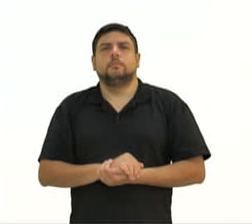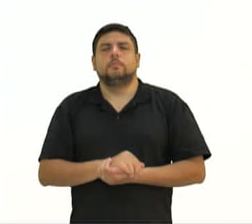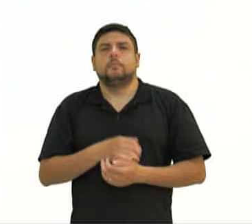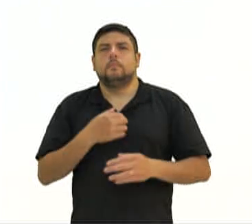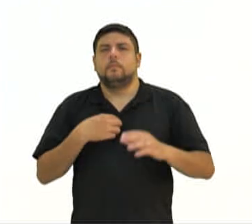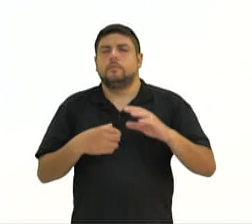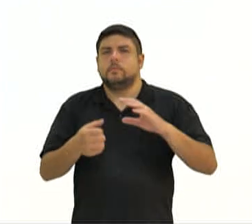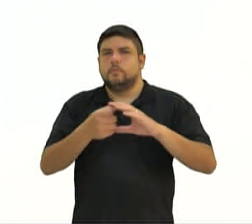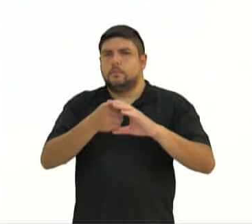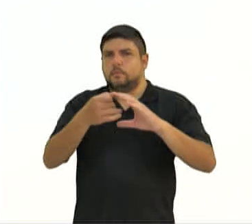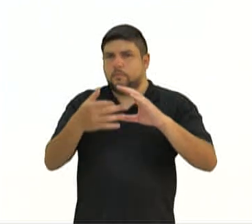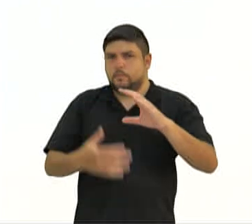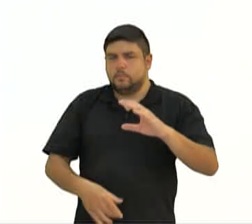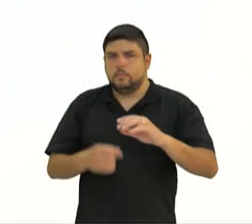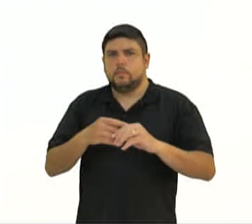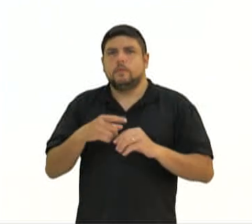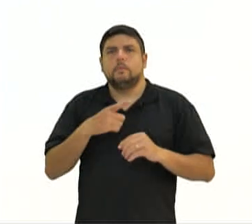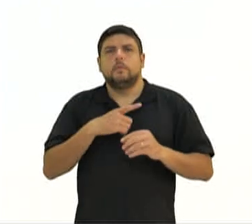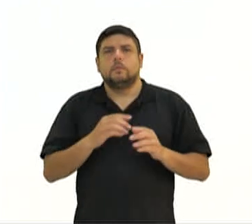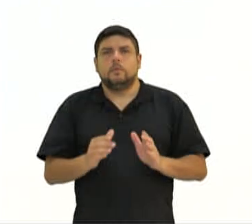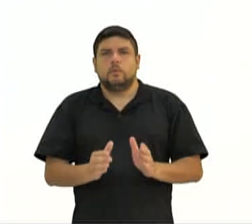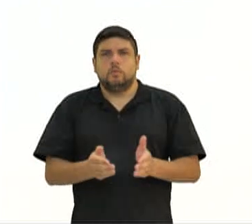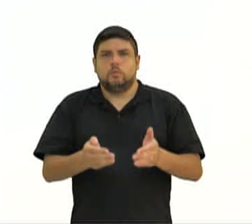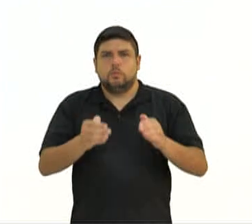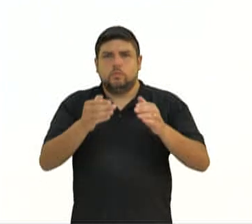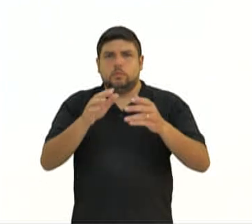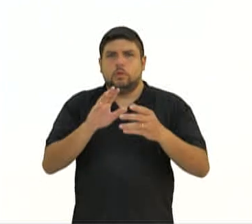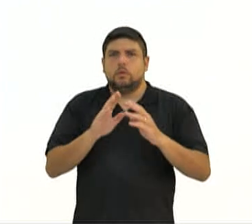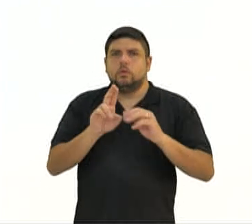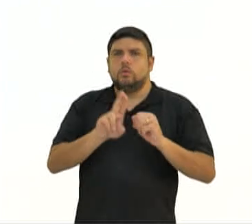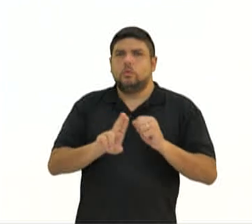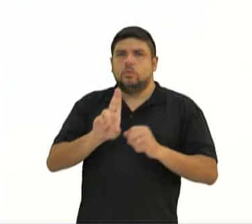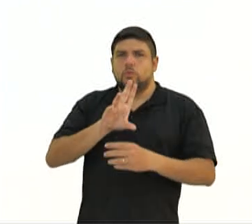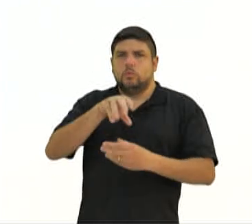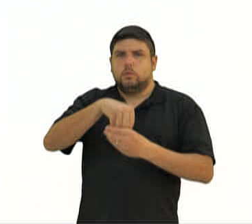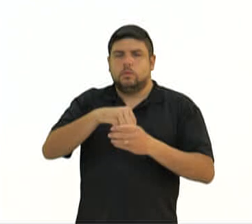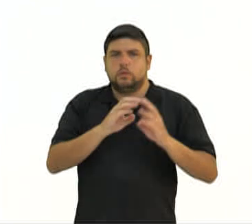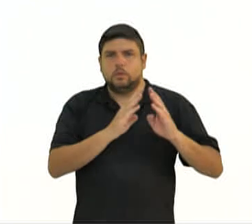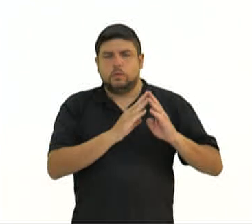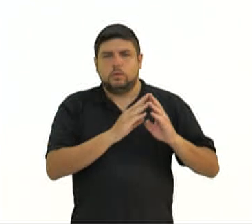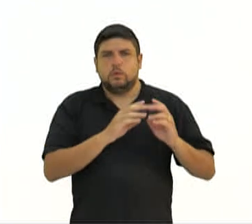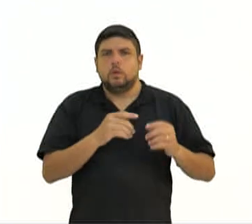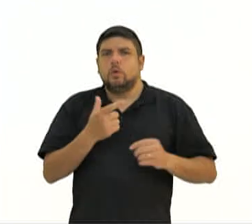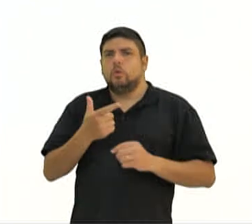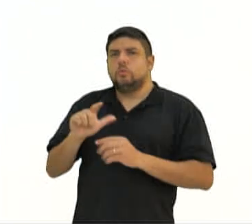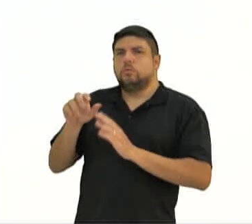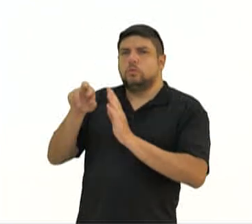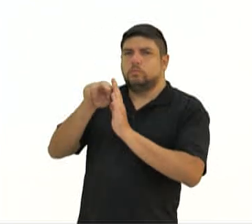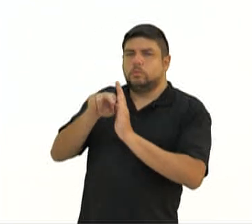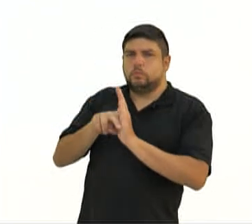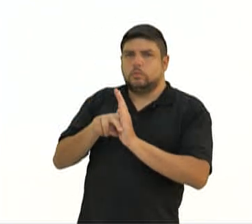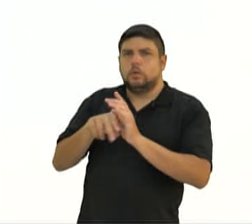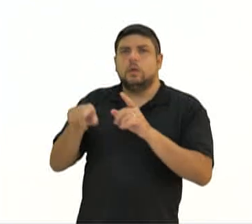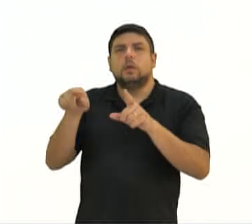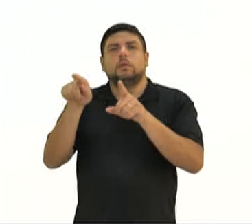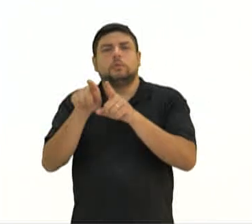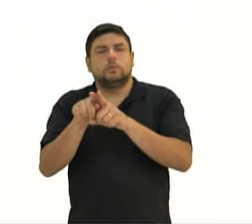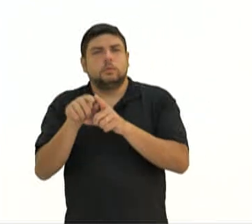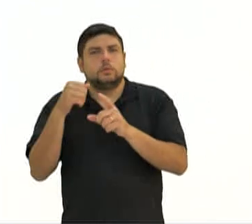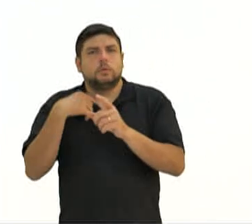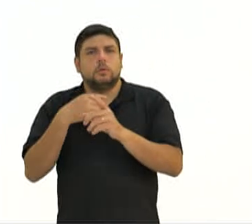Característica: nós temos os vasos de uso doméstico, cerimoniais e vasos funerários.